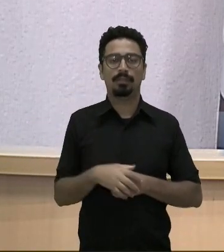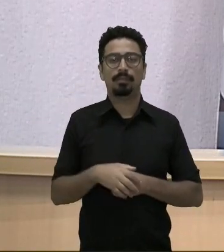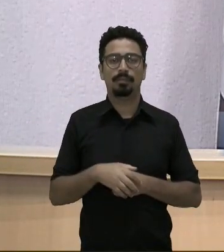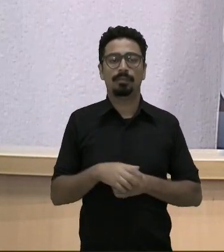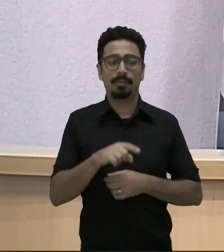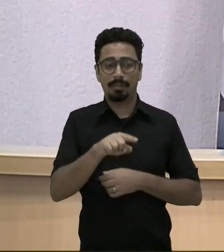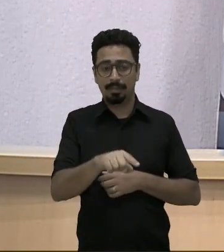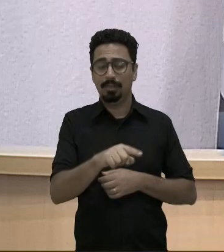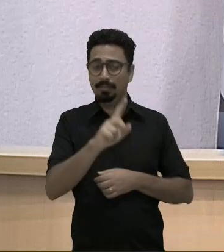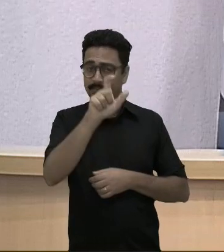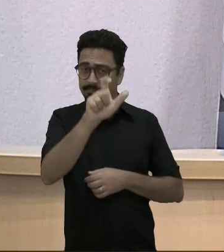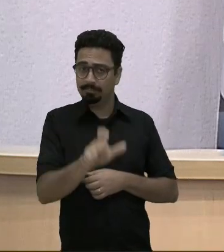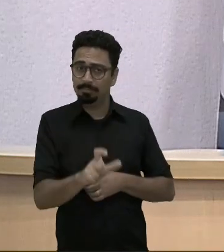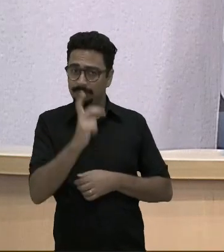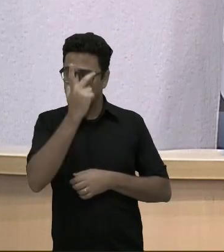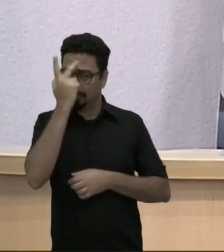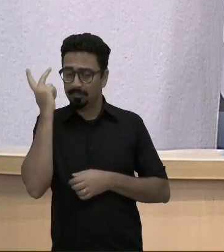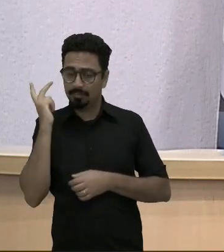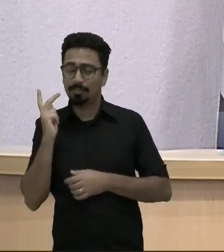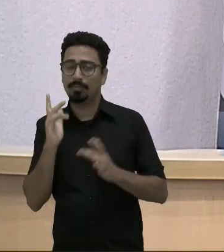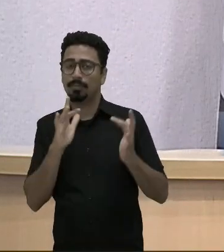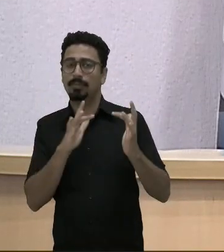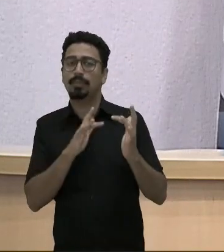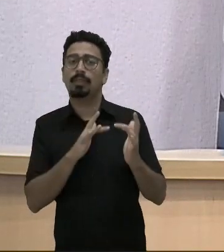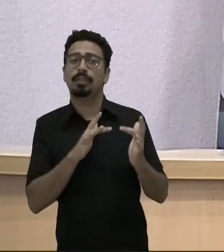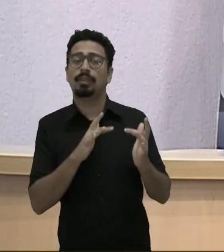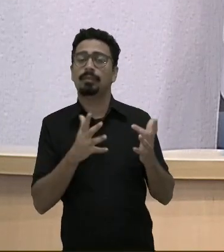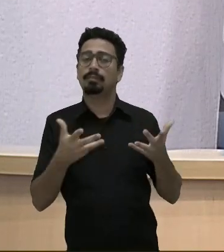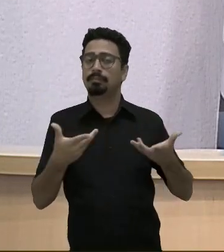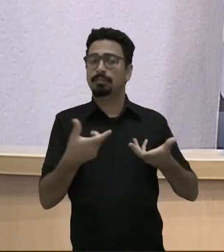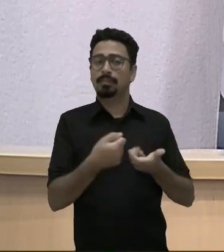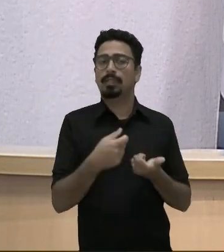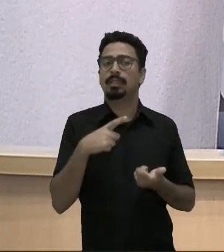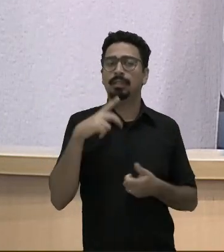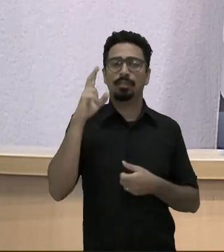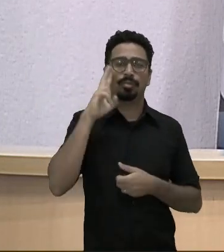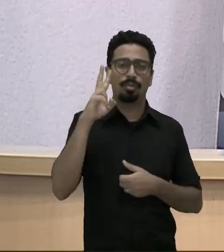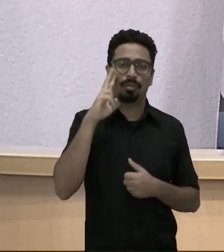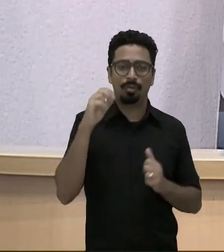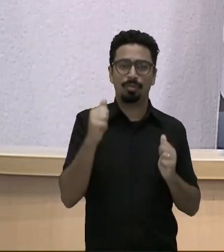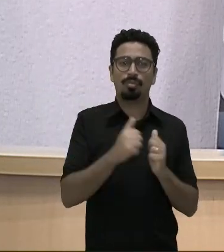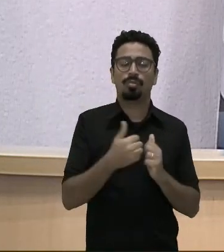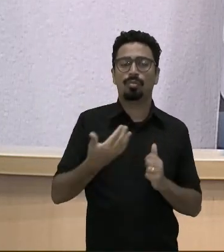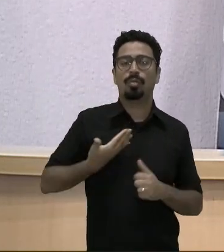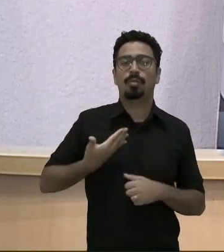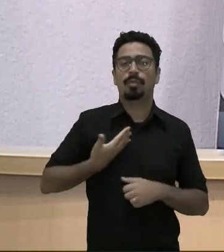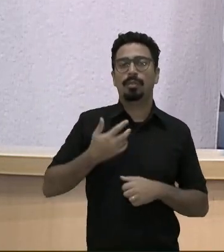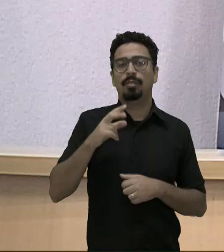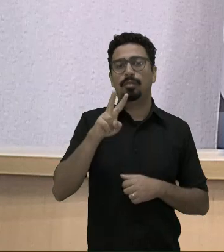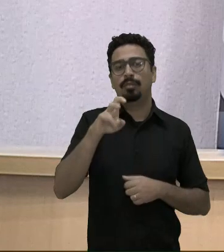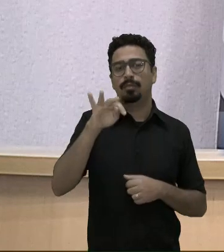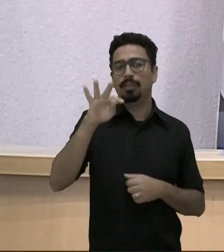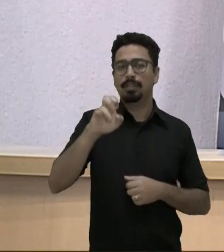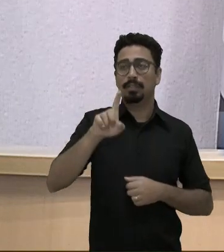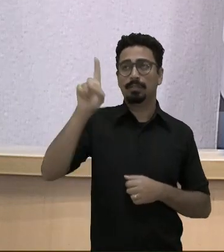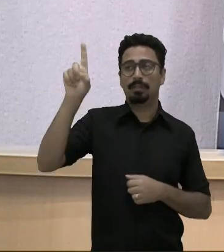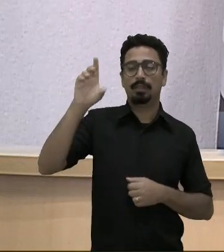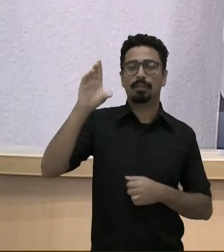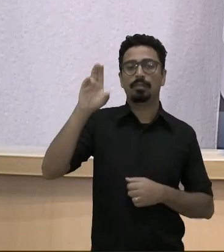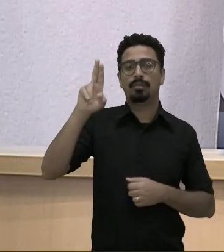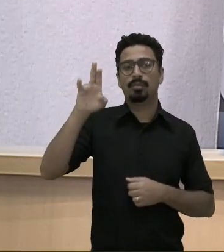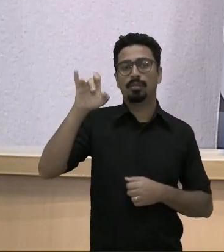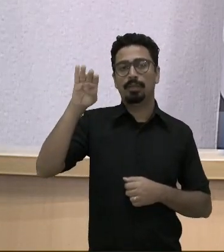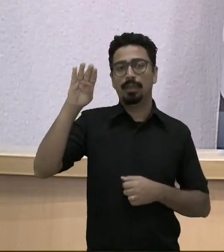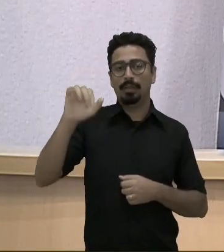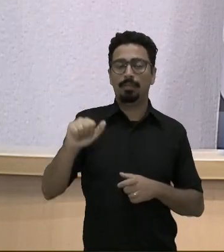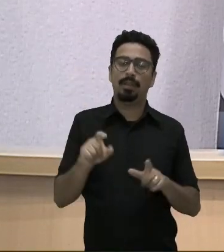Ele é uma pessoa dinâmica, eu tenho história para contar, junto com o nosso amigo Vicente, que veio lá de Cuiabá, entendeu?